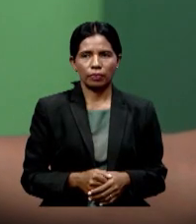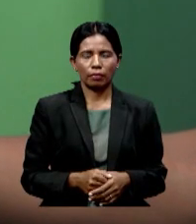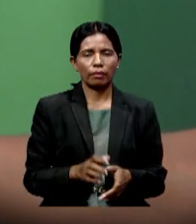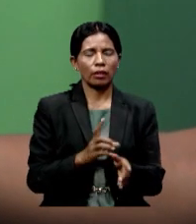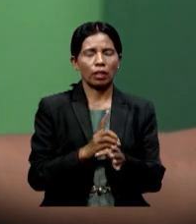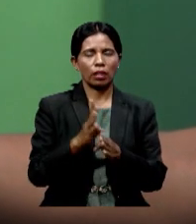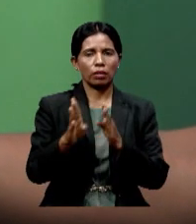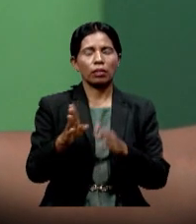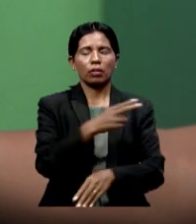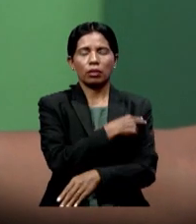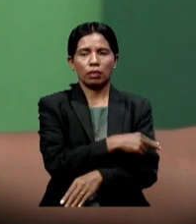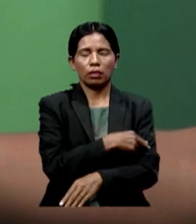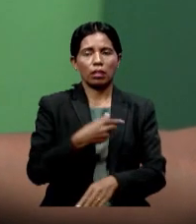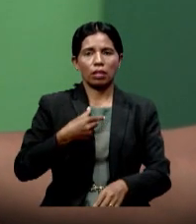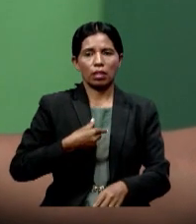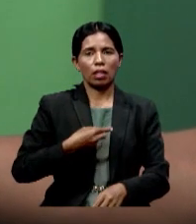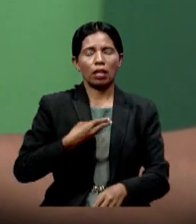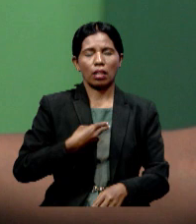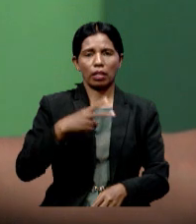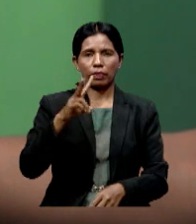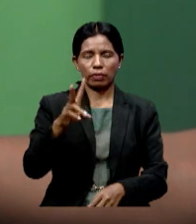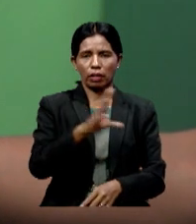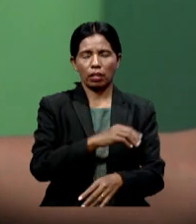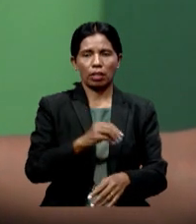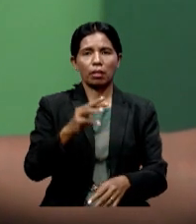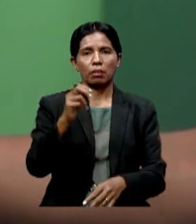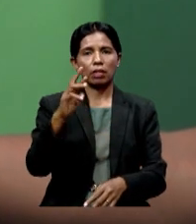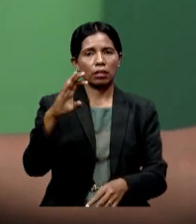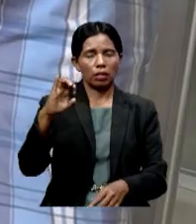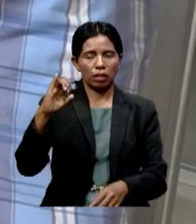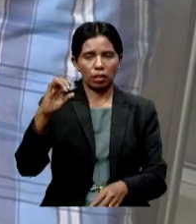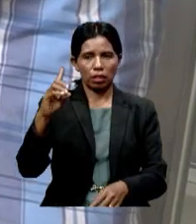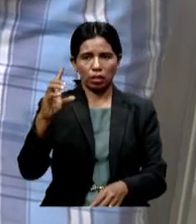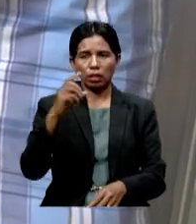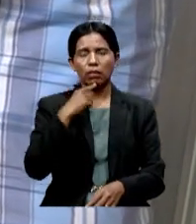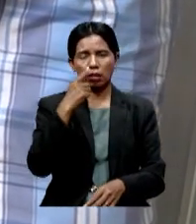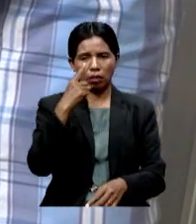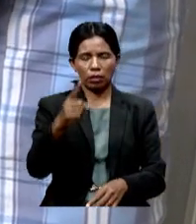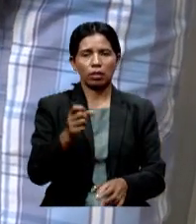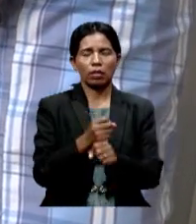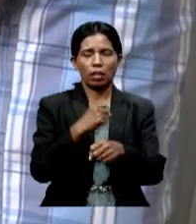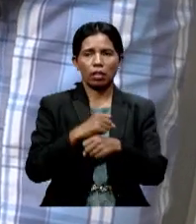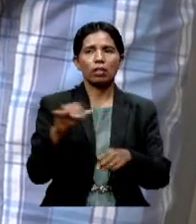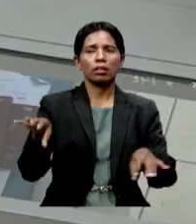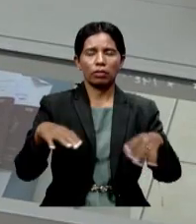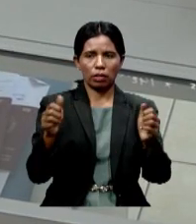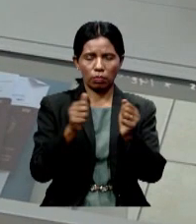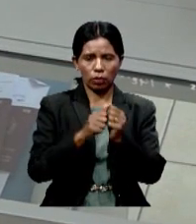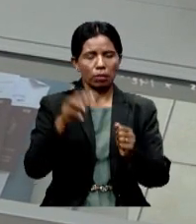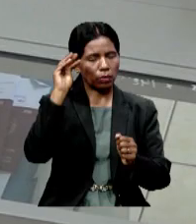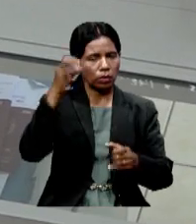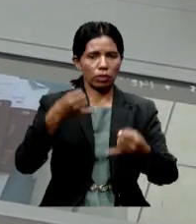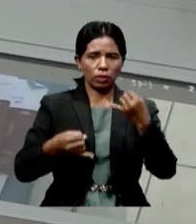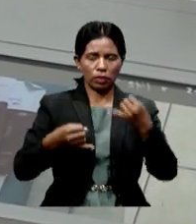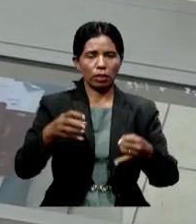Direktur Klinik Hospital Nasional Guido Valadares, Marcelino Correa Hateteng, mas que sira halo ona concordância ao Ministério de Justiça no